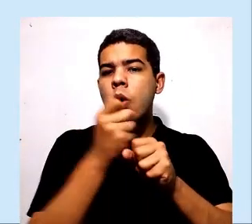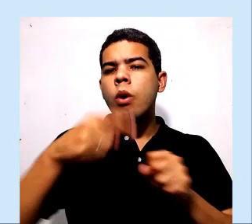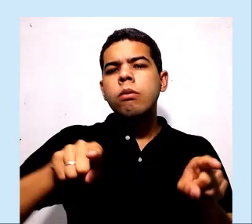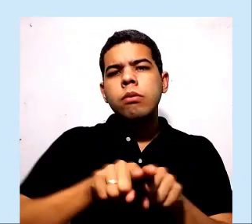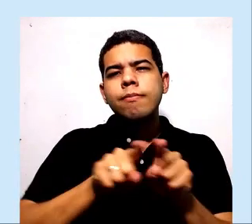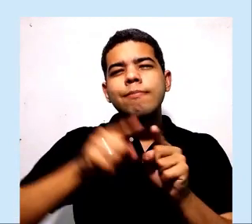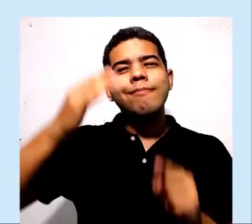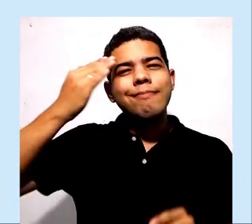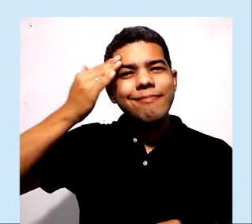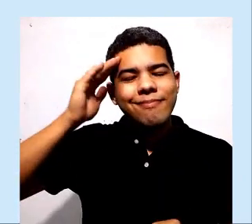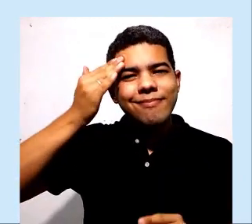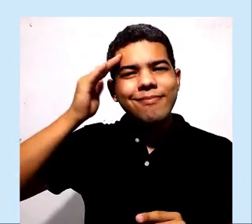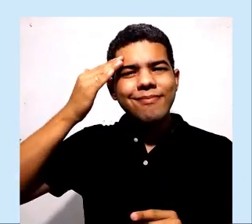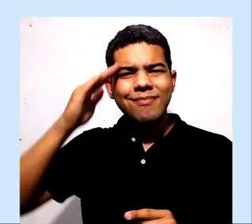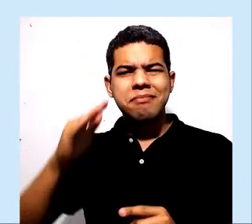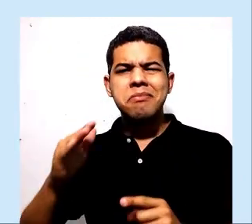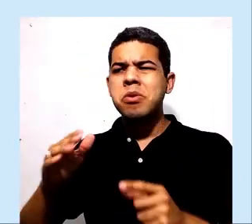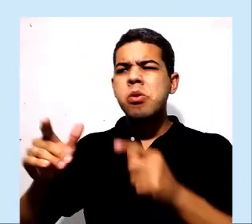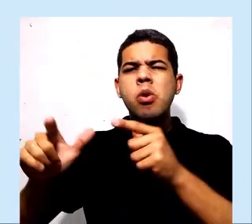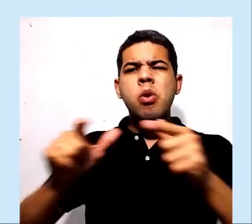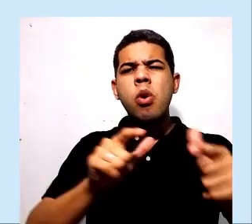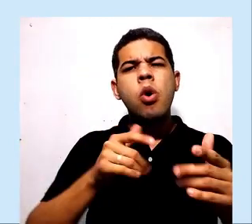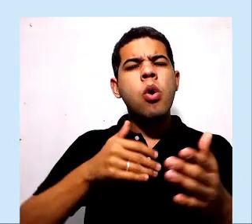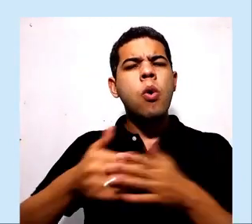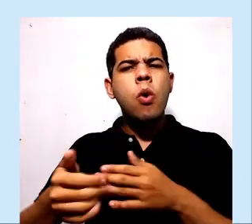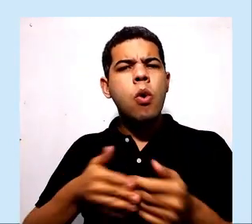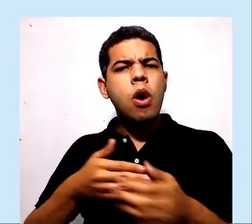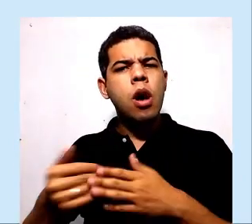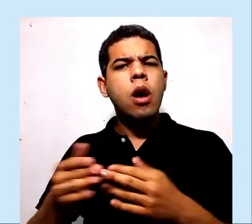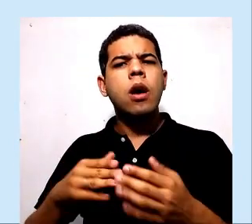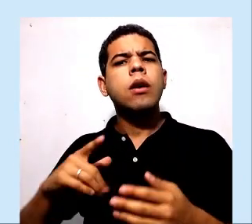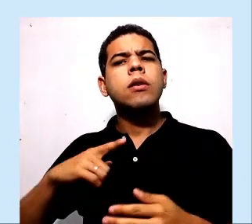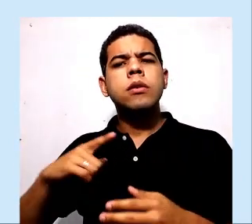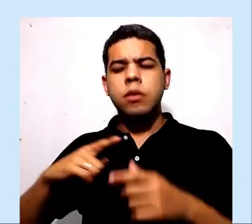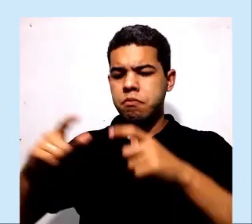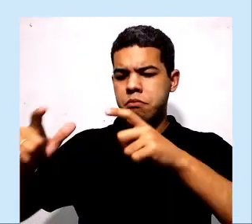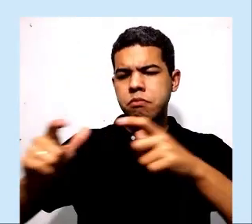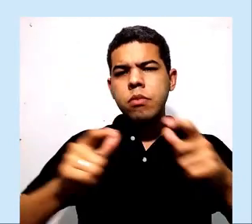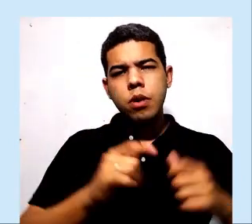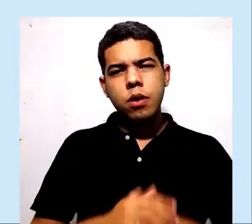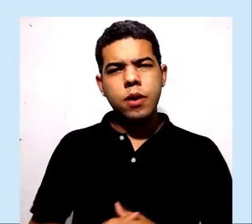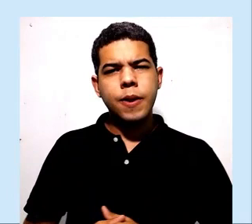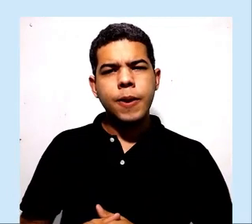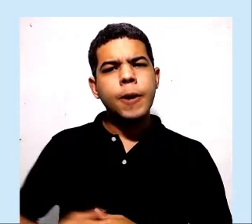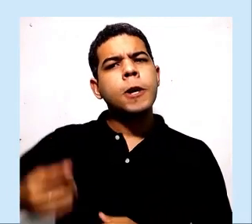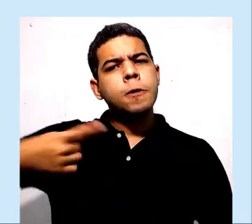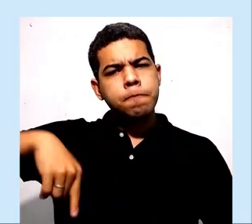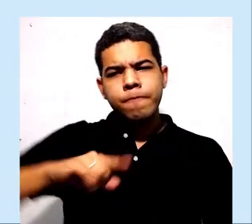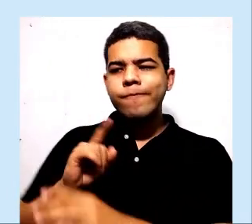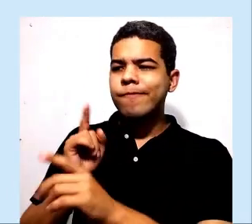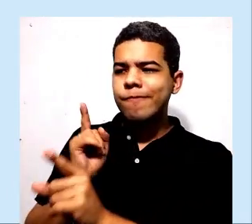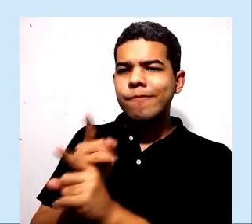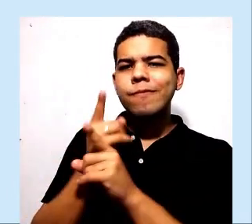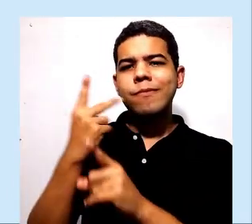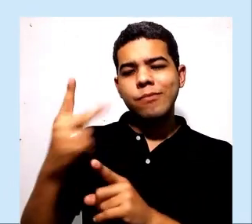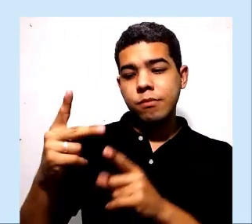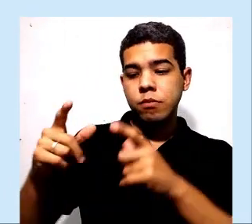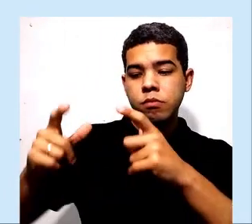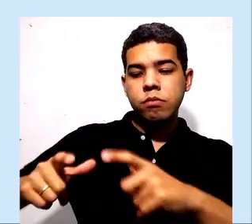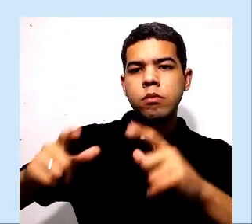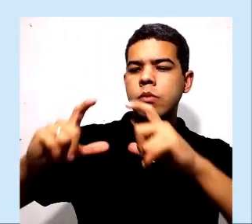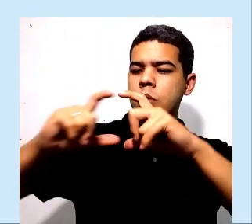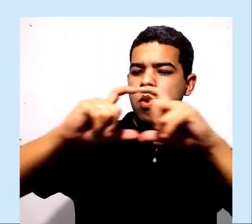entendeu, a gente coloca qualquer posição, onde esse n representa a posição. Nós encontramos a quantidade de quadrado. Então, com